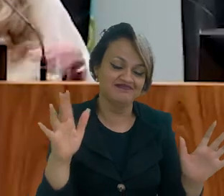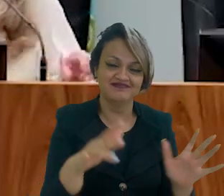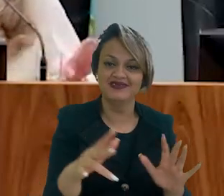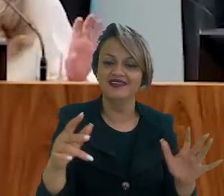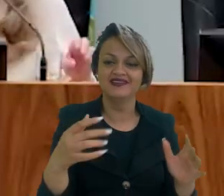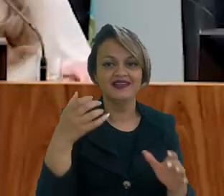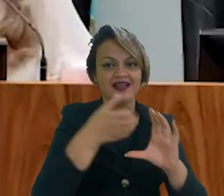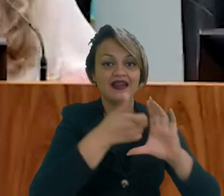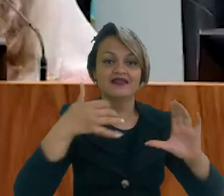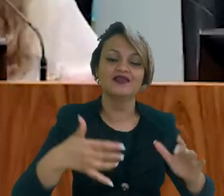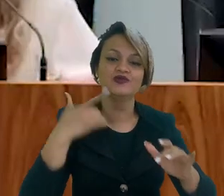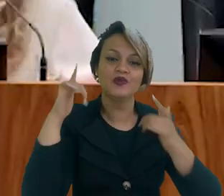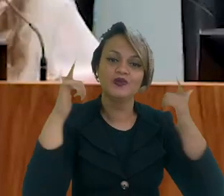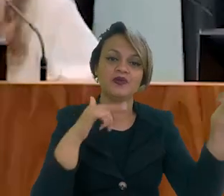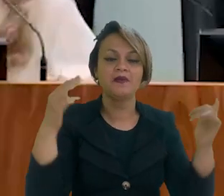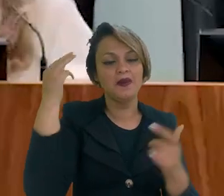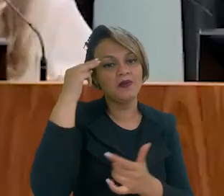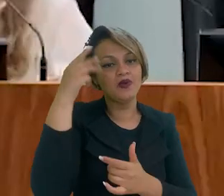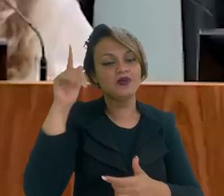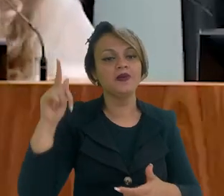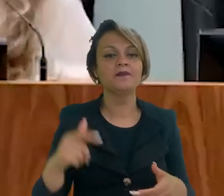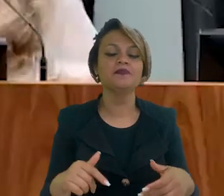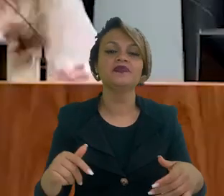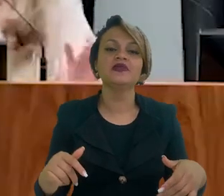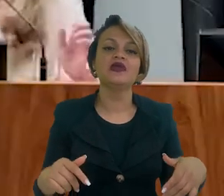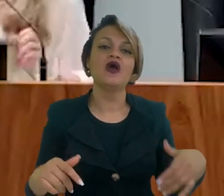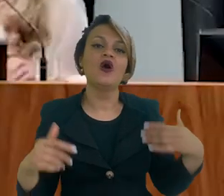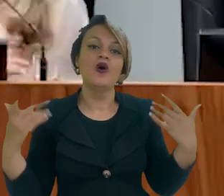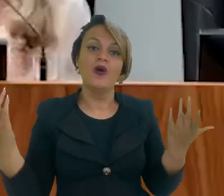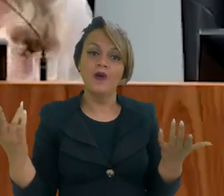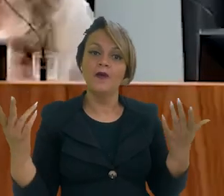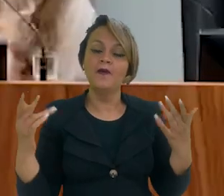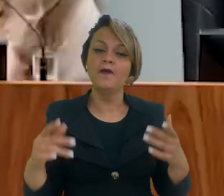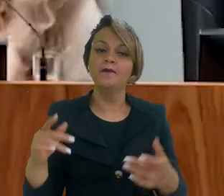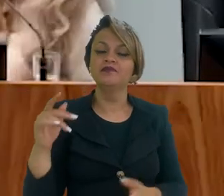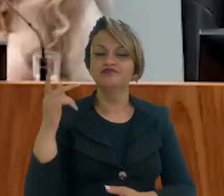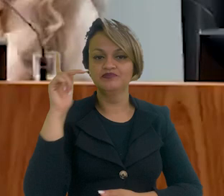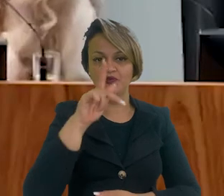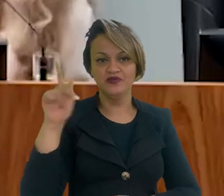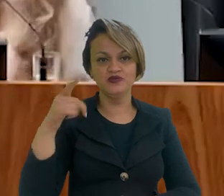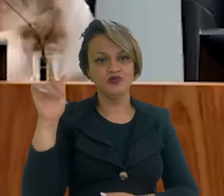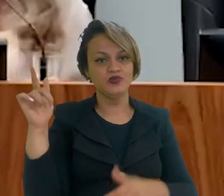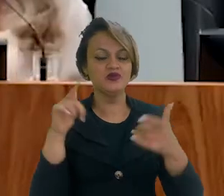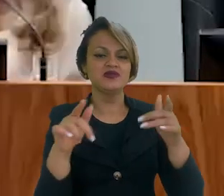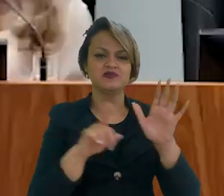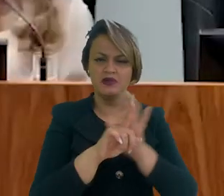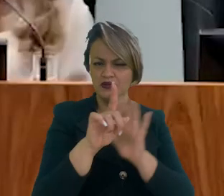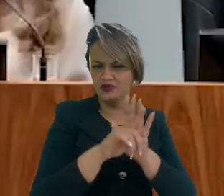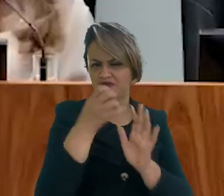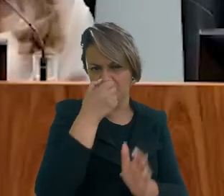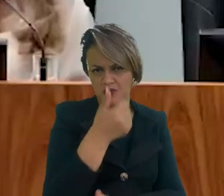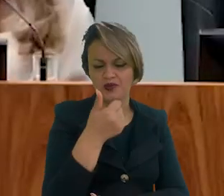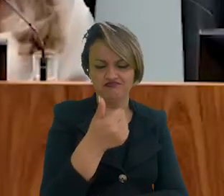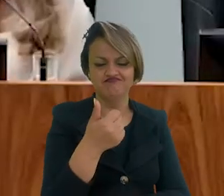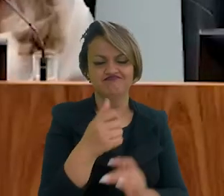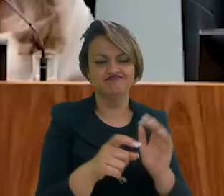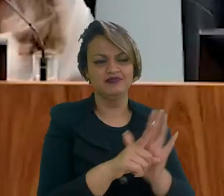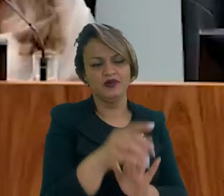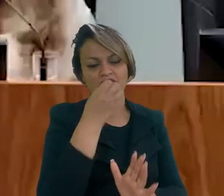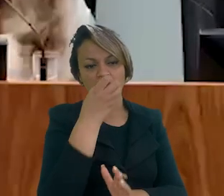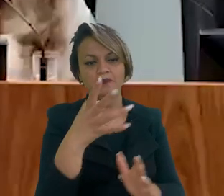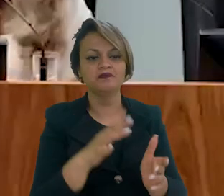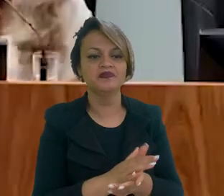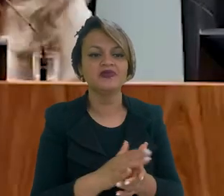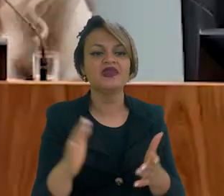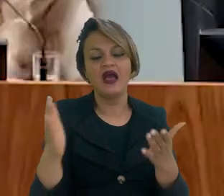tem sobrinhos que vem com outra cabeça também agora né olha professor mairam